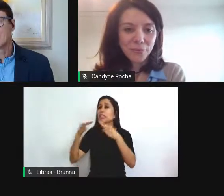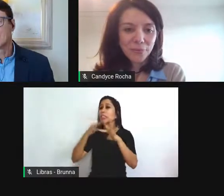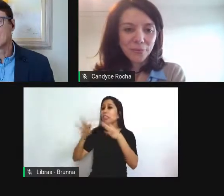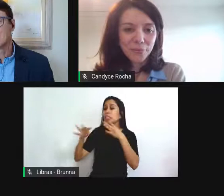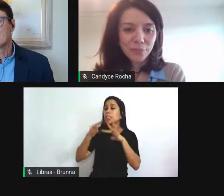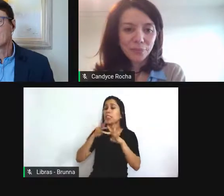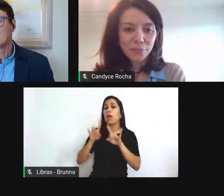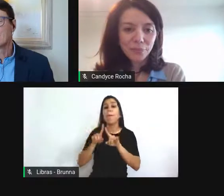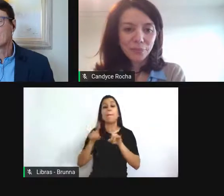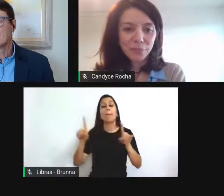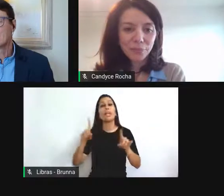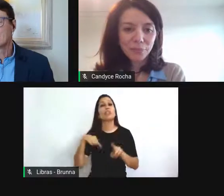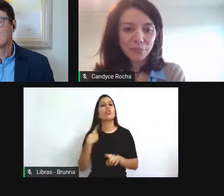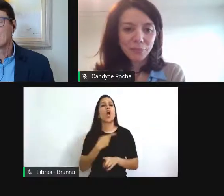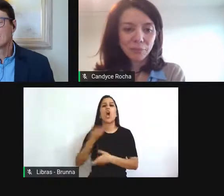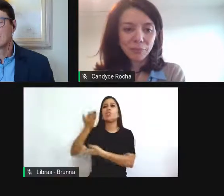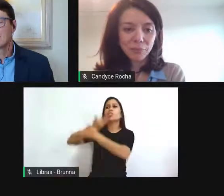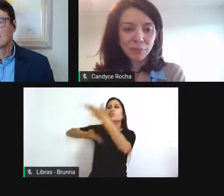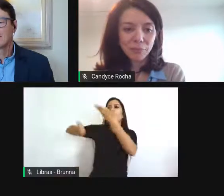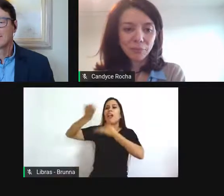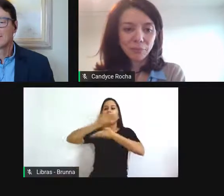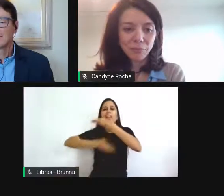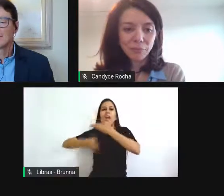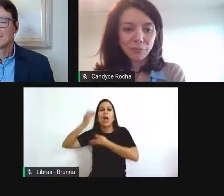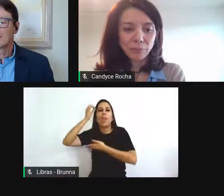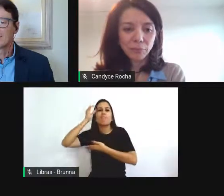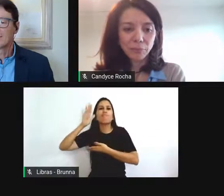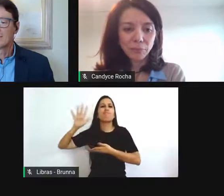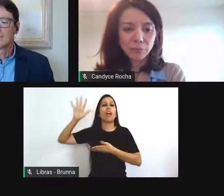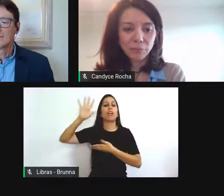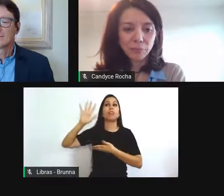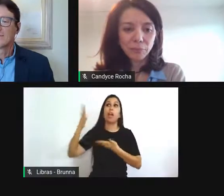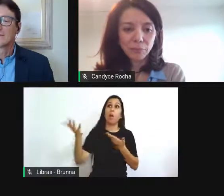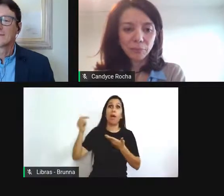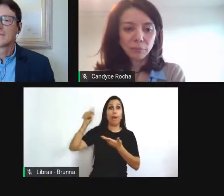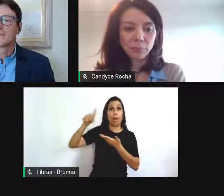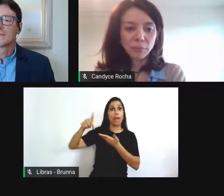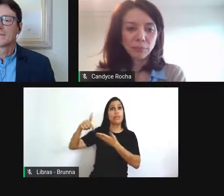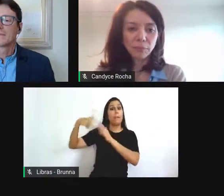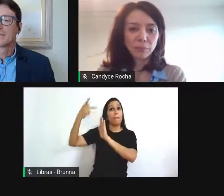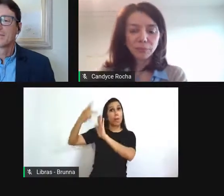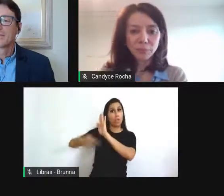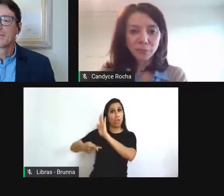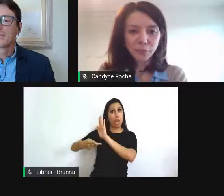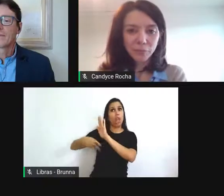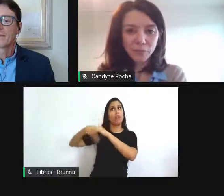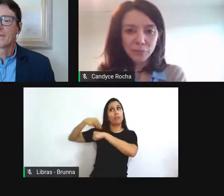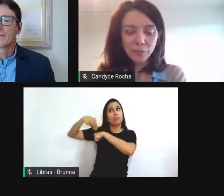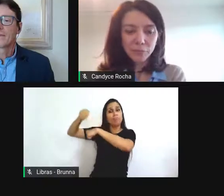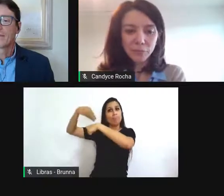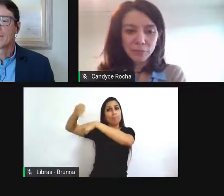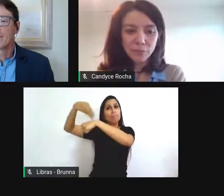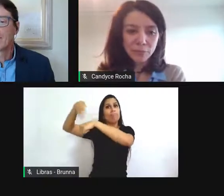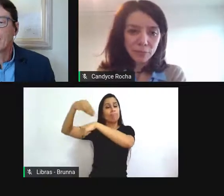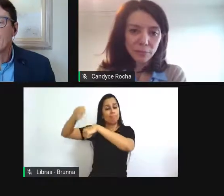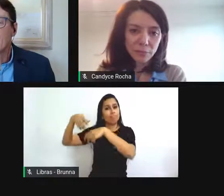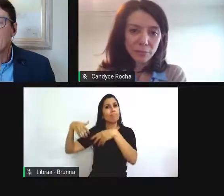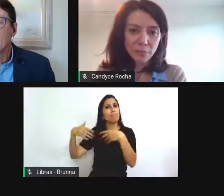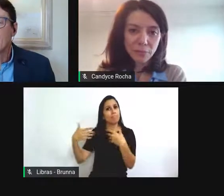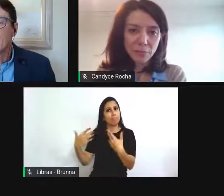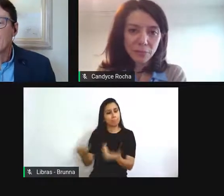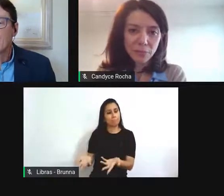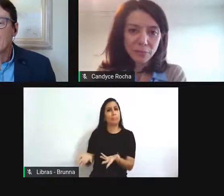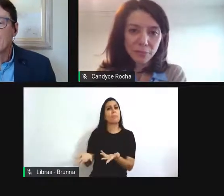trocamos bastante conhecimento, e eu passei esse projeto, uma parte do